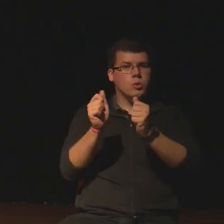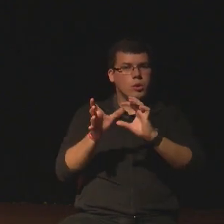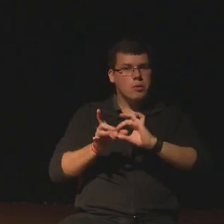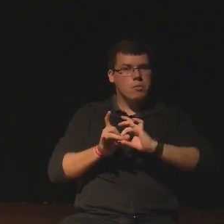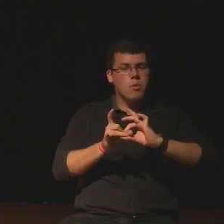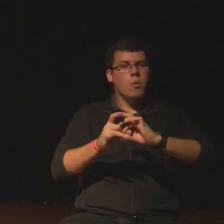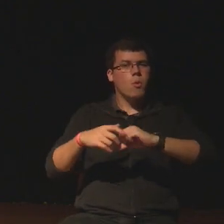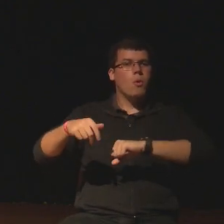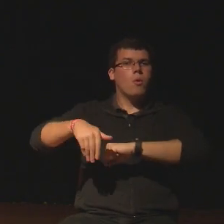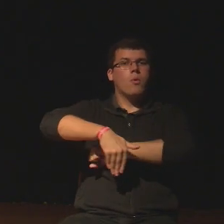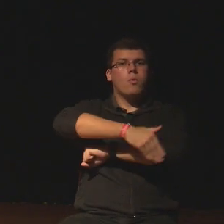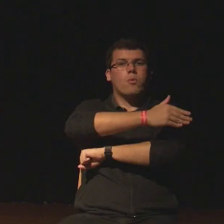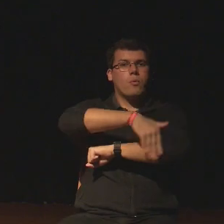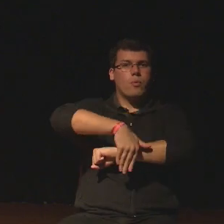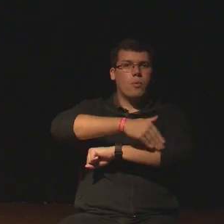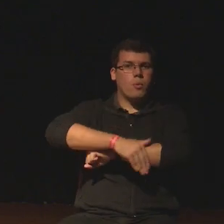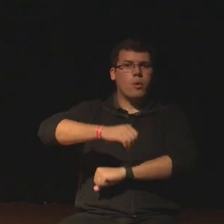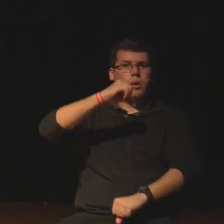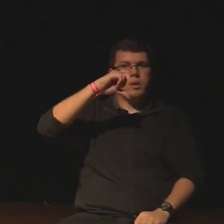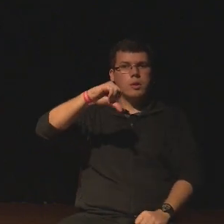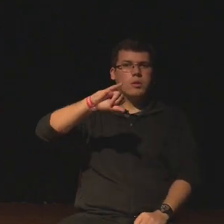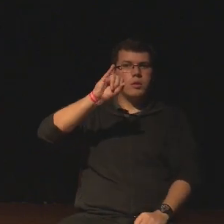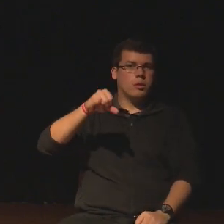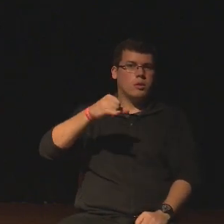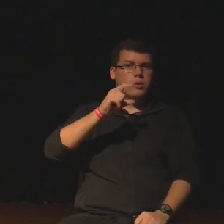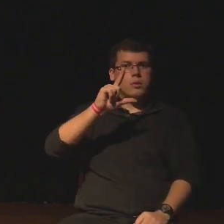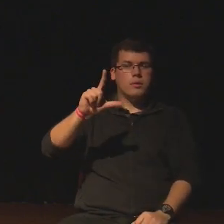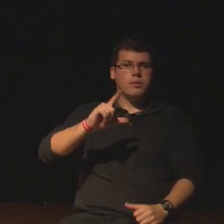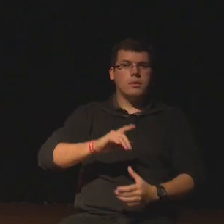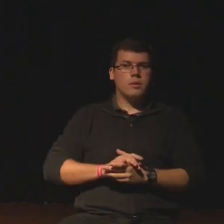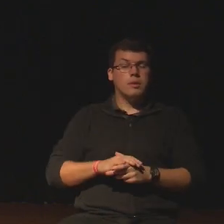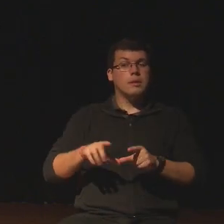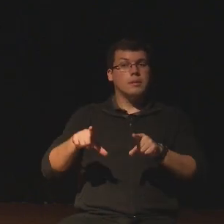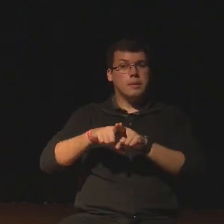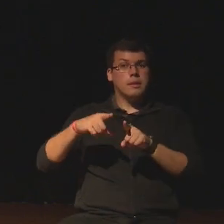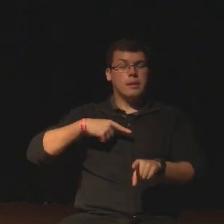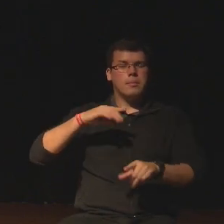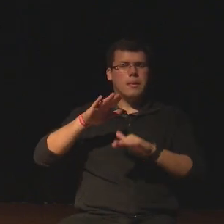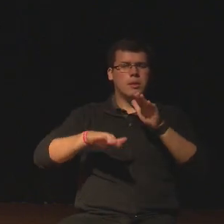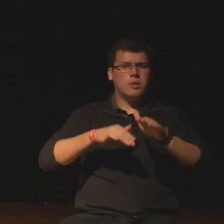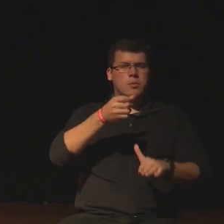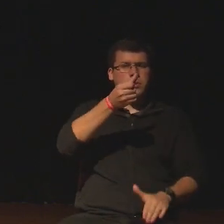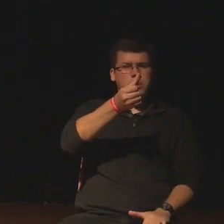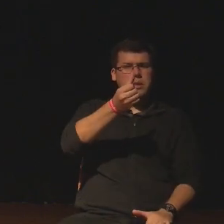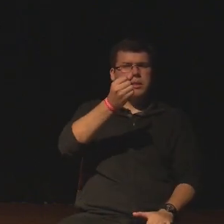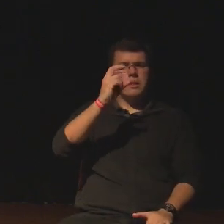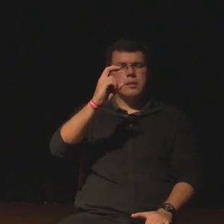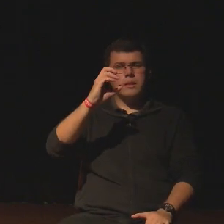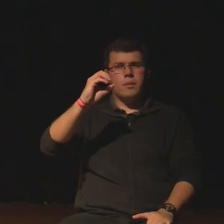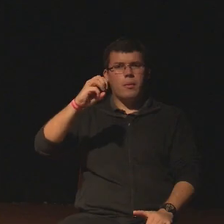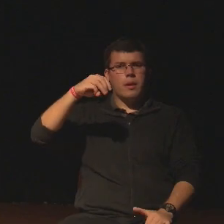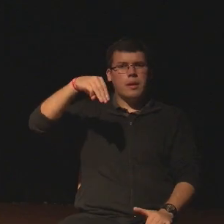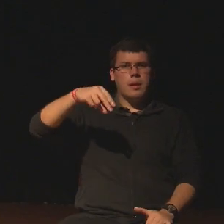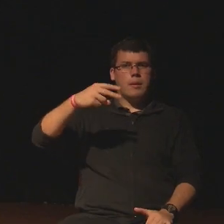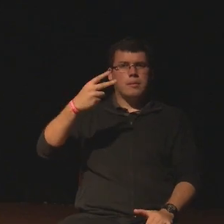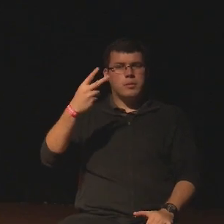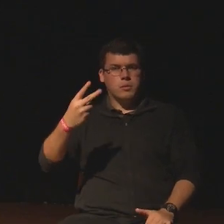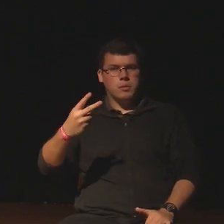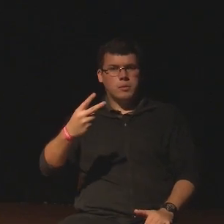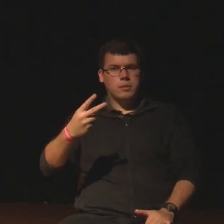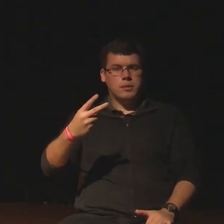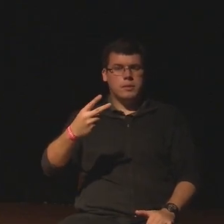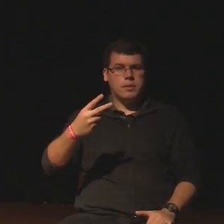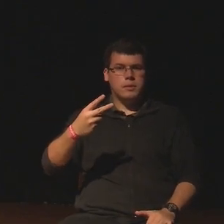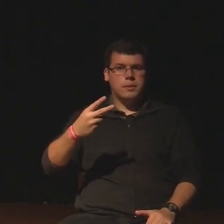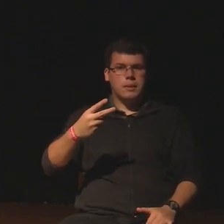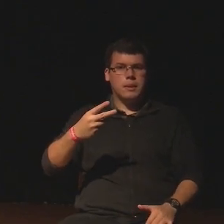Rodrigo Lefebvre, com uma área verde arborizada de mais ou menos 650 metros quadrados. As duas juntas dão mais ou menos